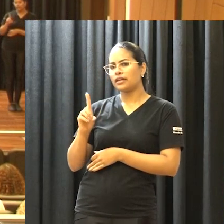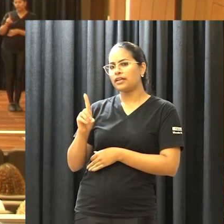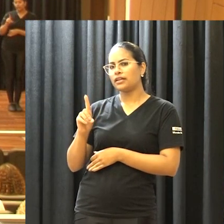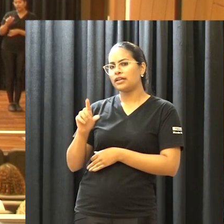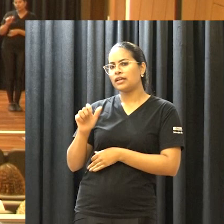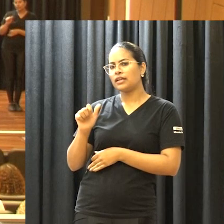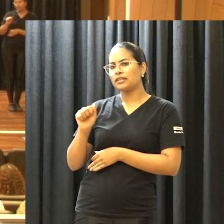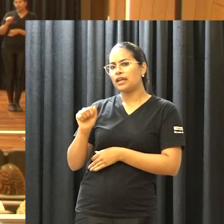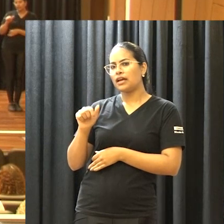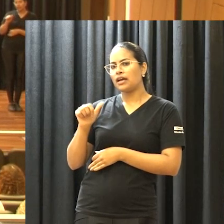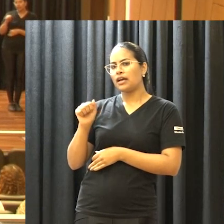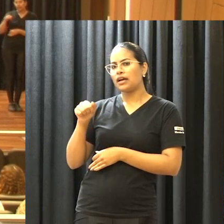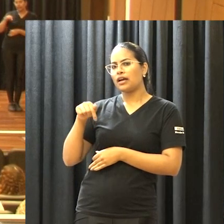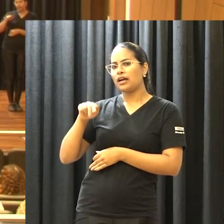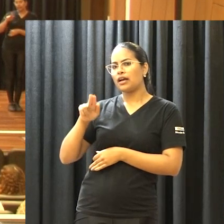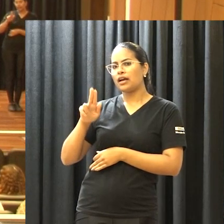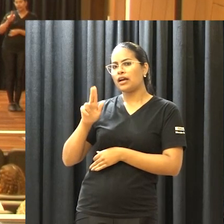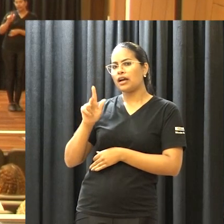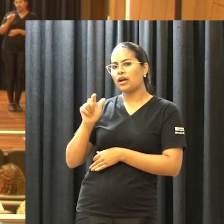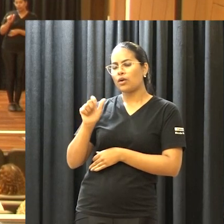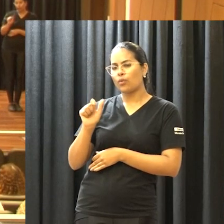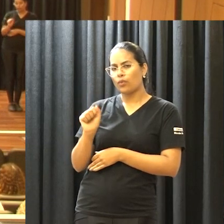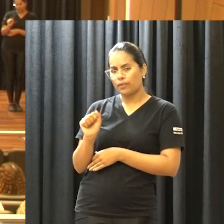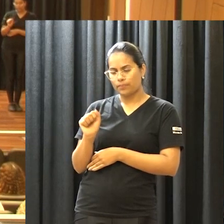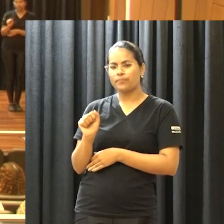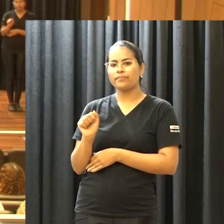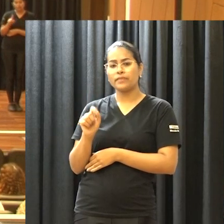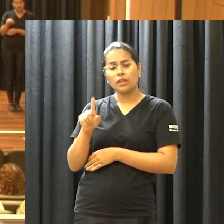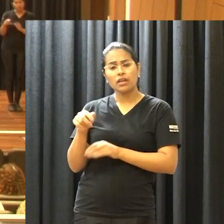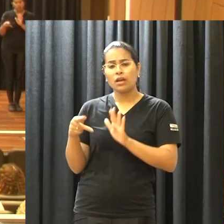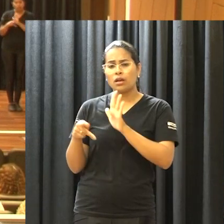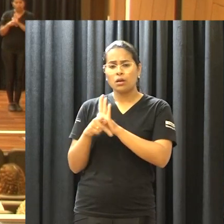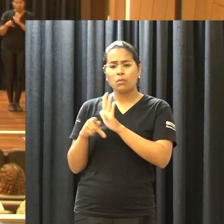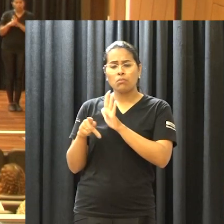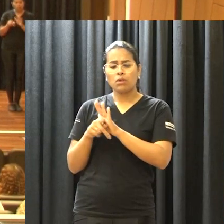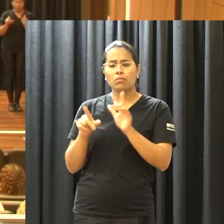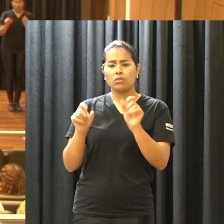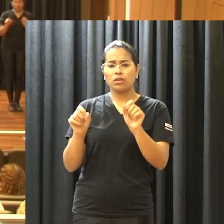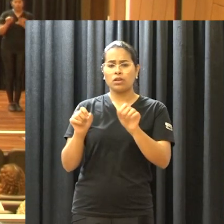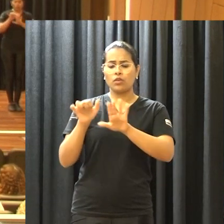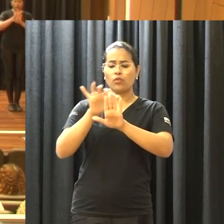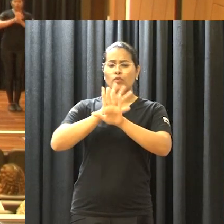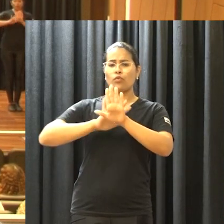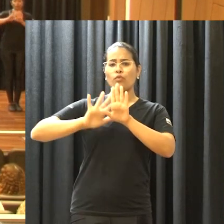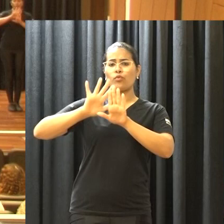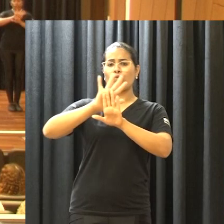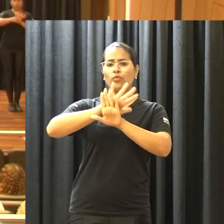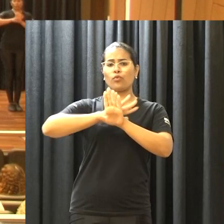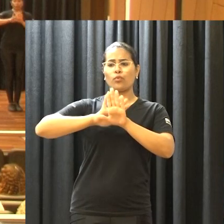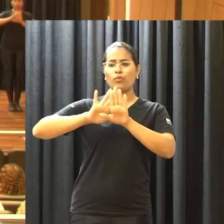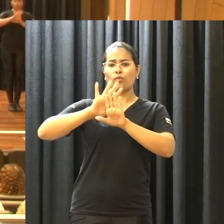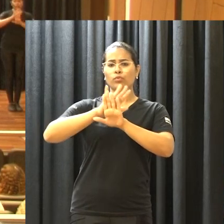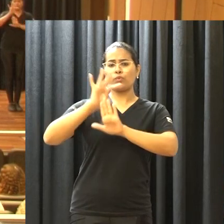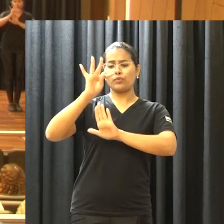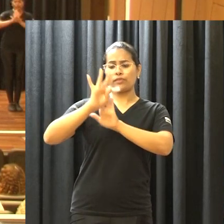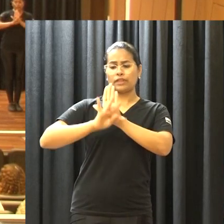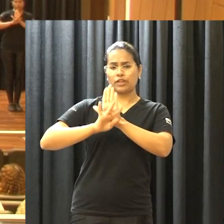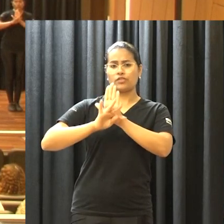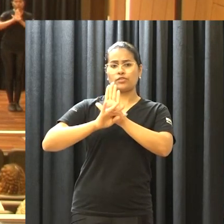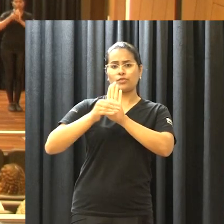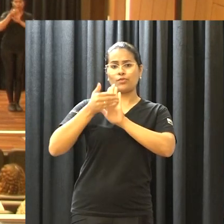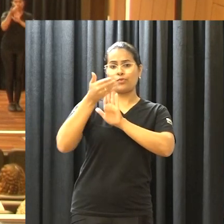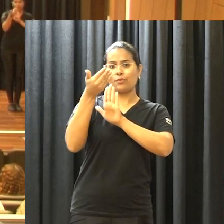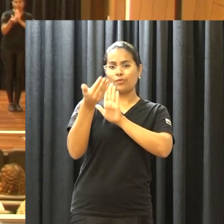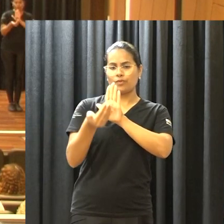as mulheres vão aparecer sobre essa imagem do grupo. Por que essa decisão? Essa decisão foi